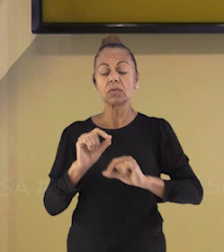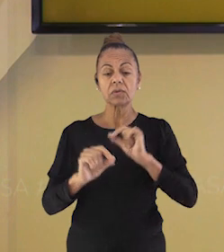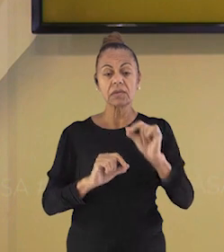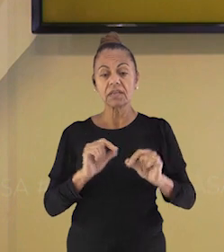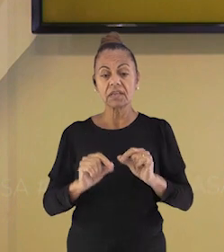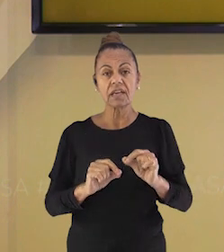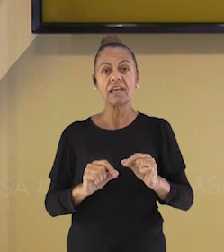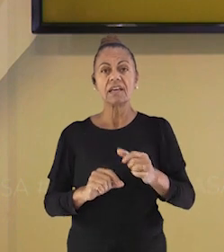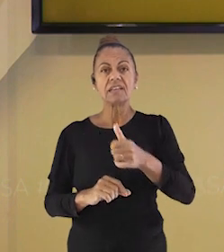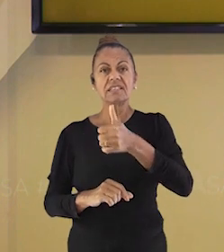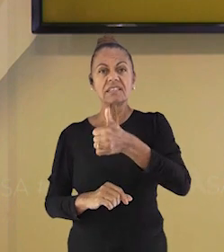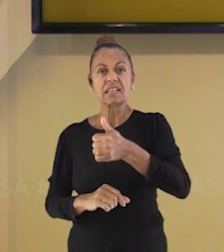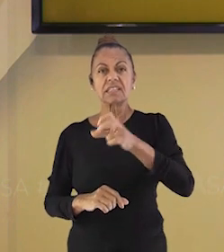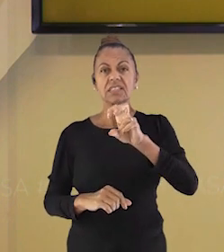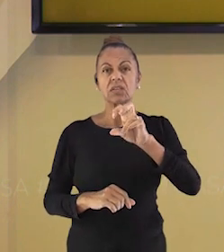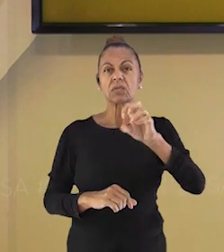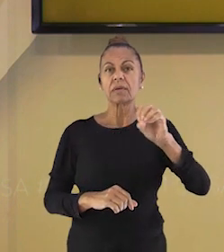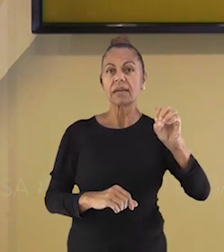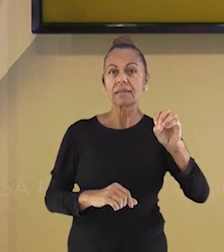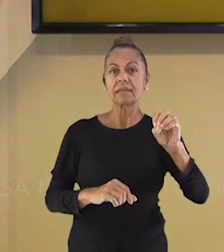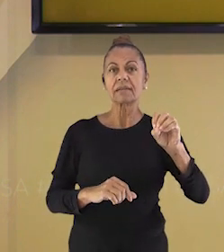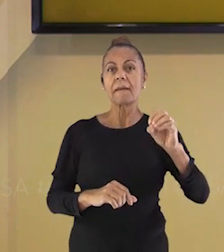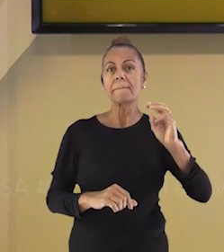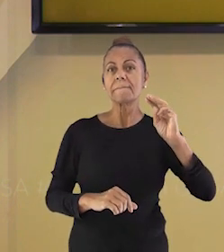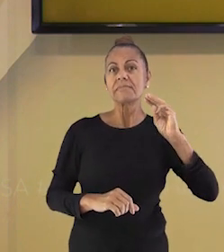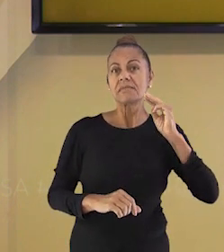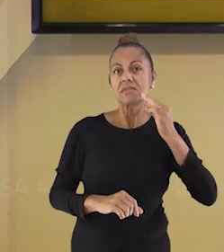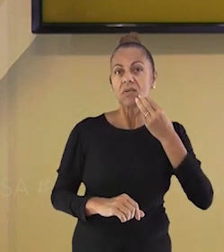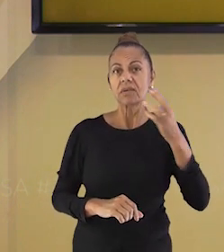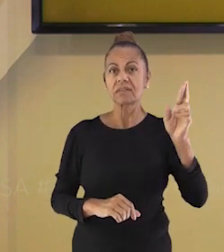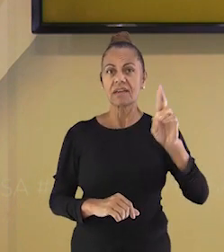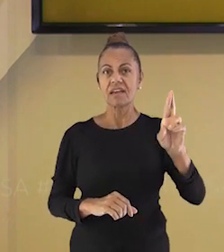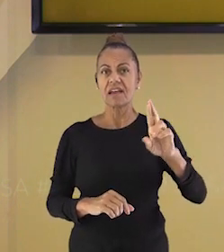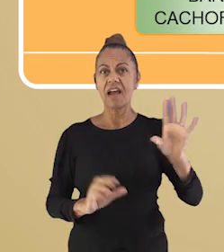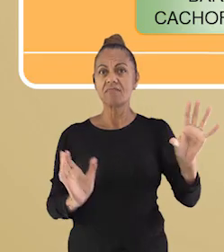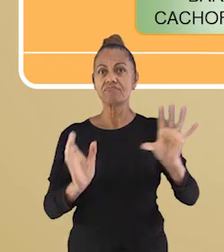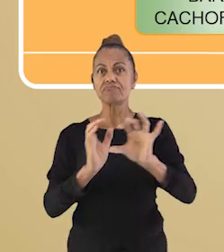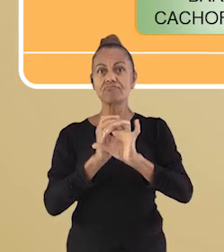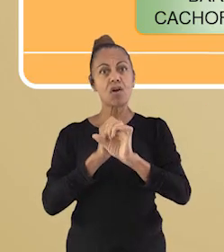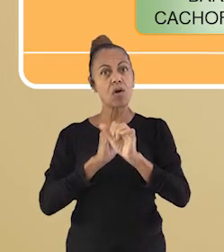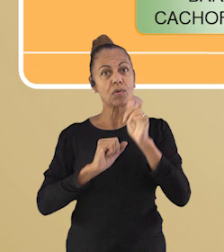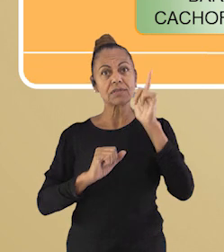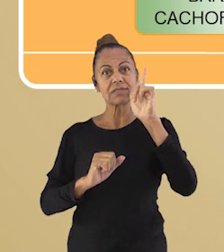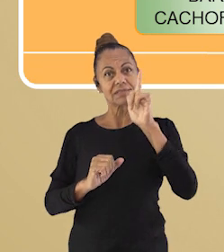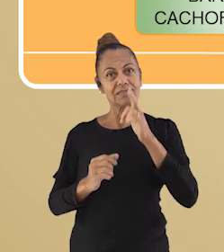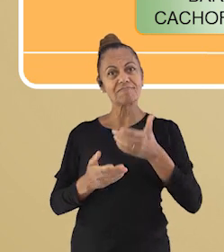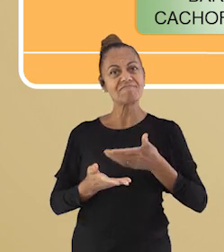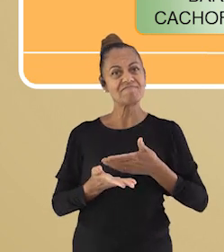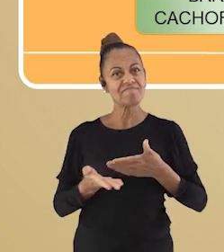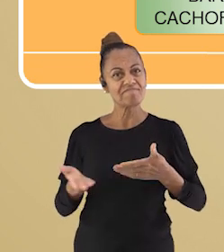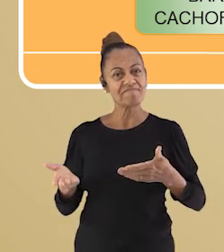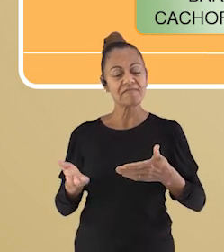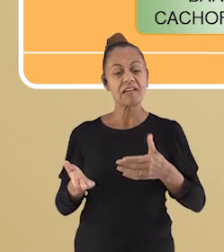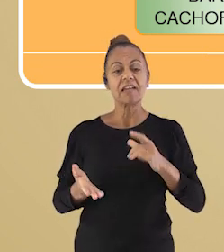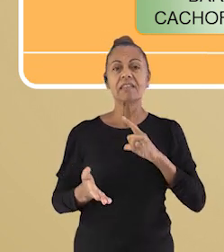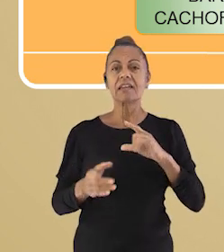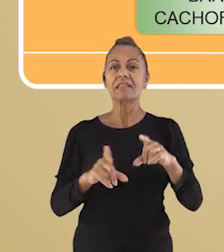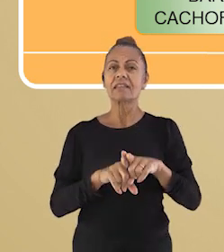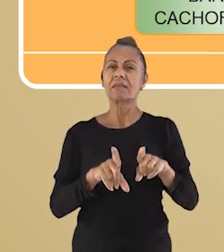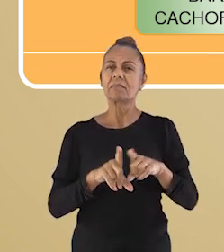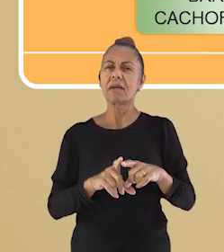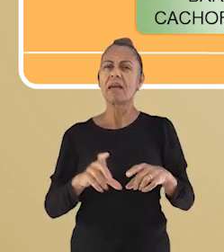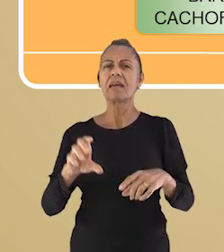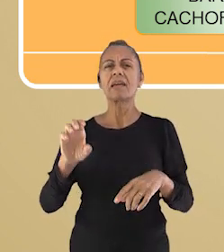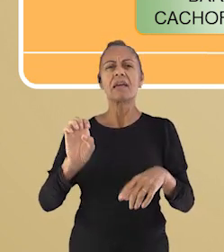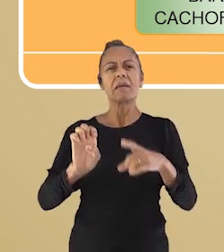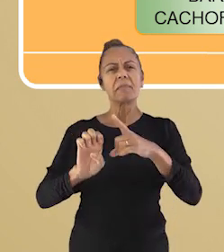ano faturando mais ou menos 150 milhões de reais. Neste ramo alimentício, há ainda vários